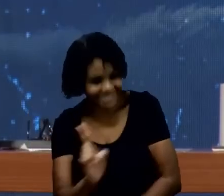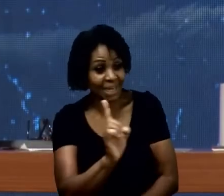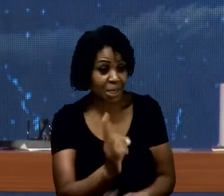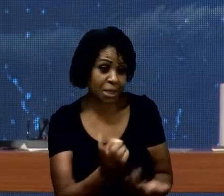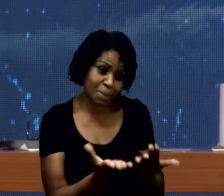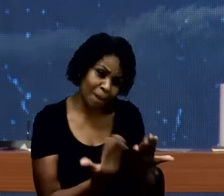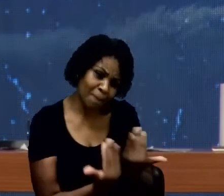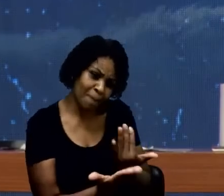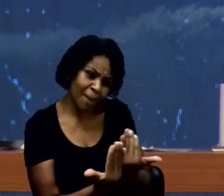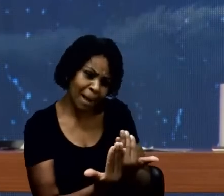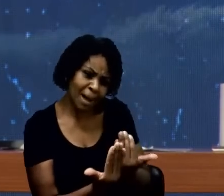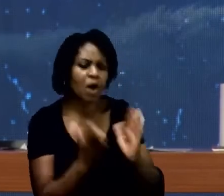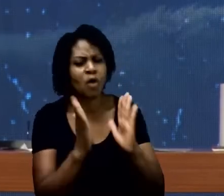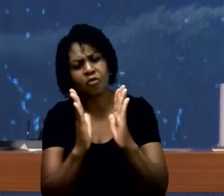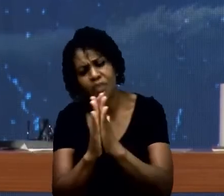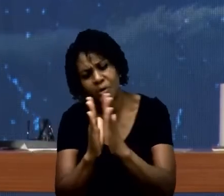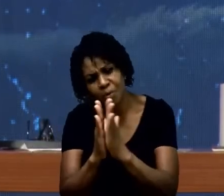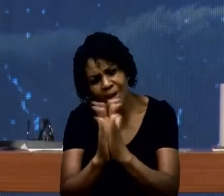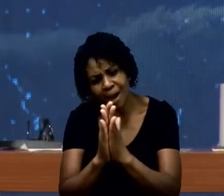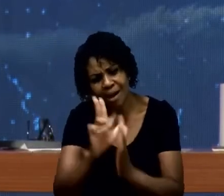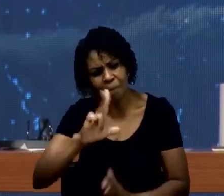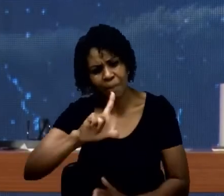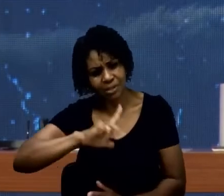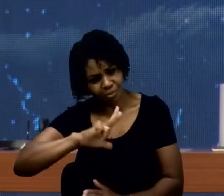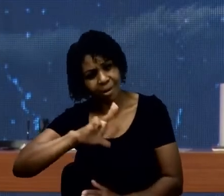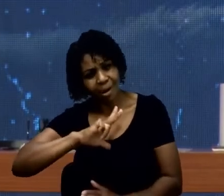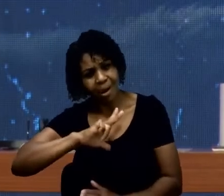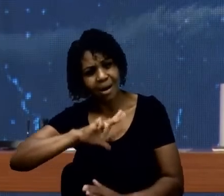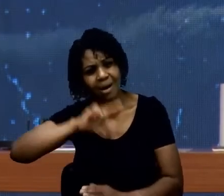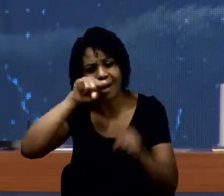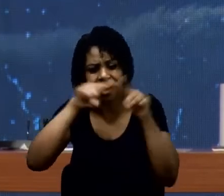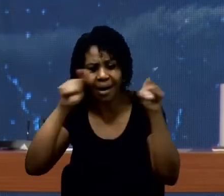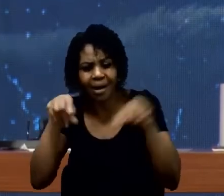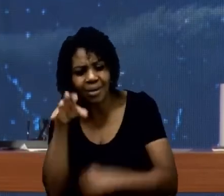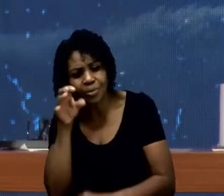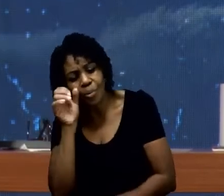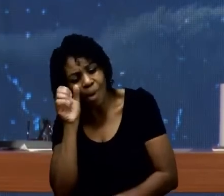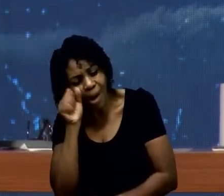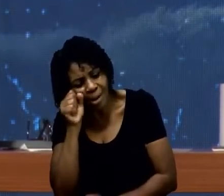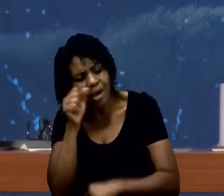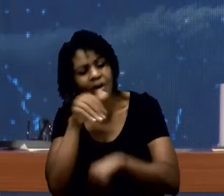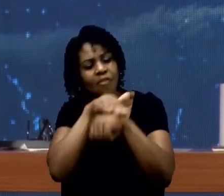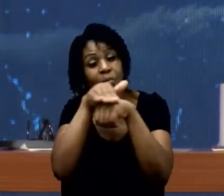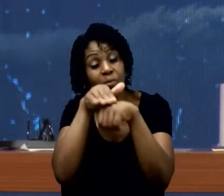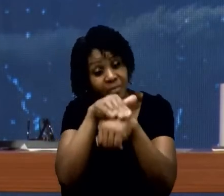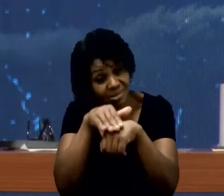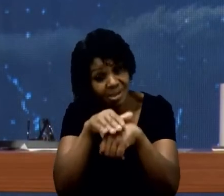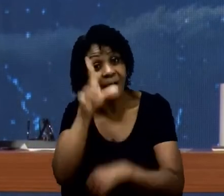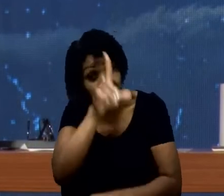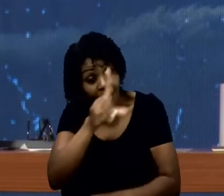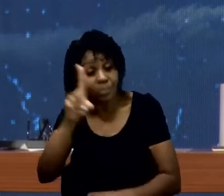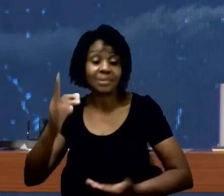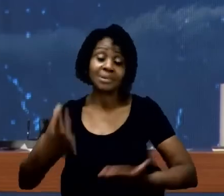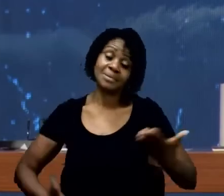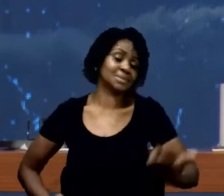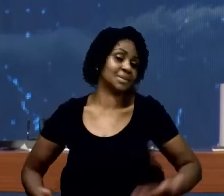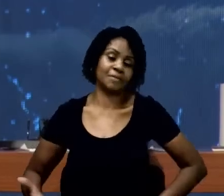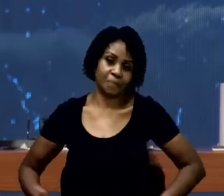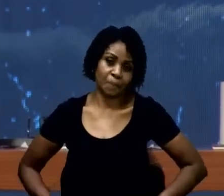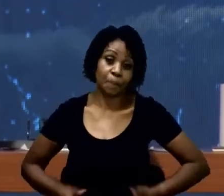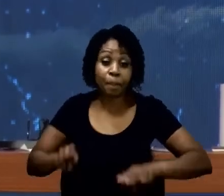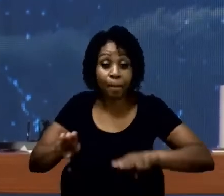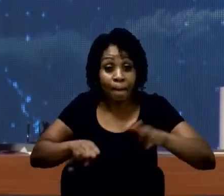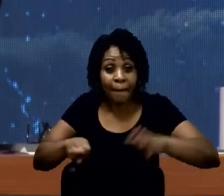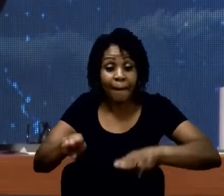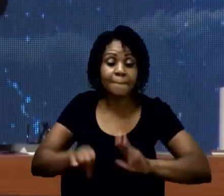vamos, vamos lá para o quarto, vamos lá para o secreto. Eu quero falar contigo. Então, esse é o Deus que a gente serve. Em Marcos